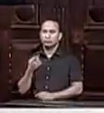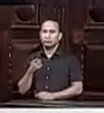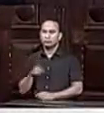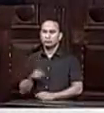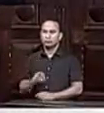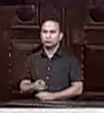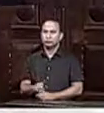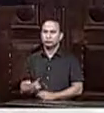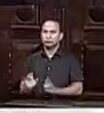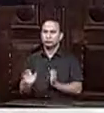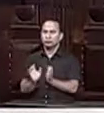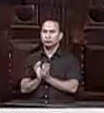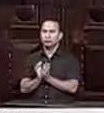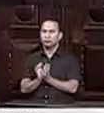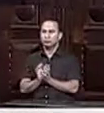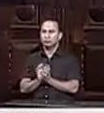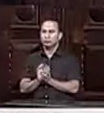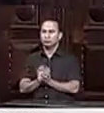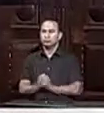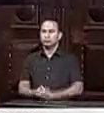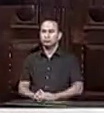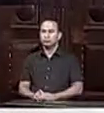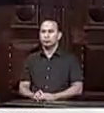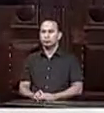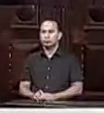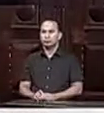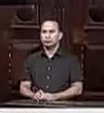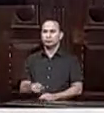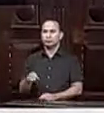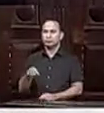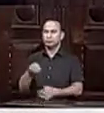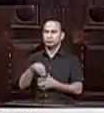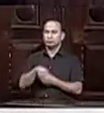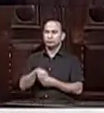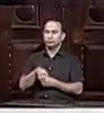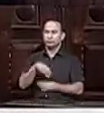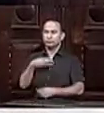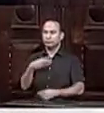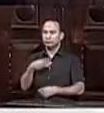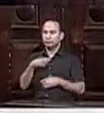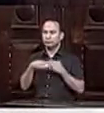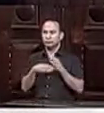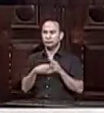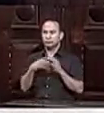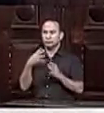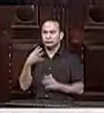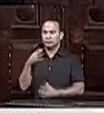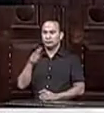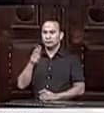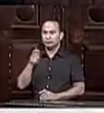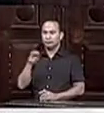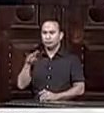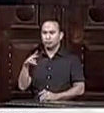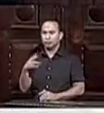partidário para as eleições que pode oscilar entre 3 a 4 bilhões de